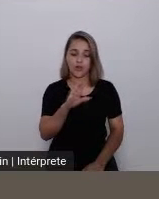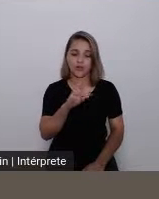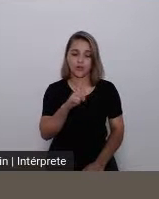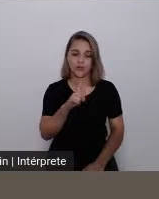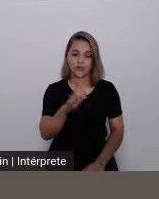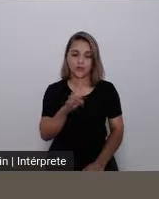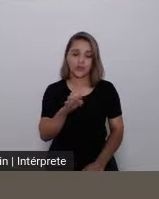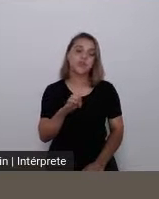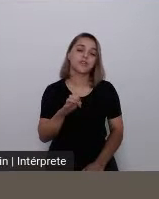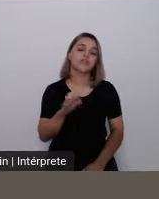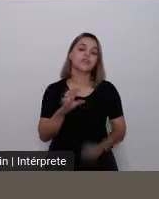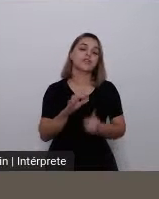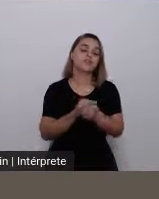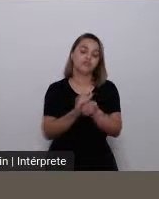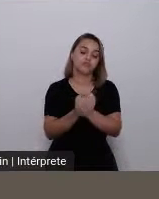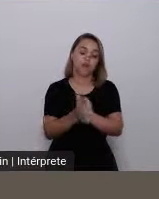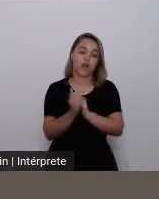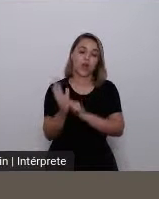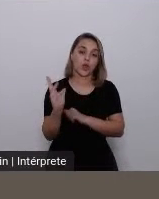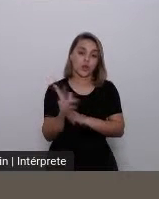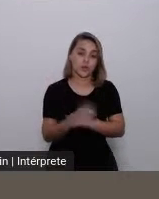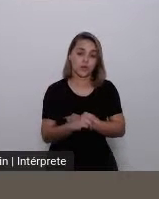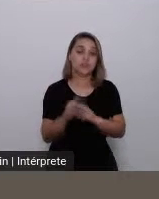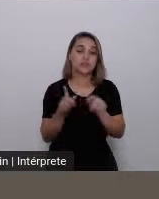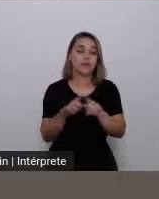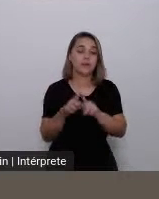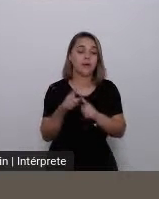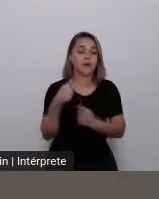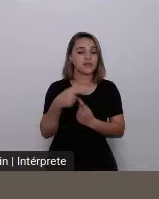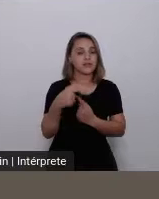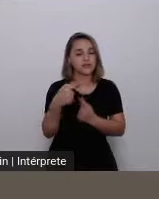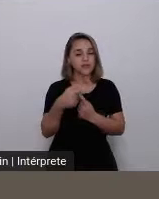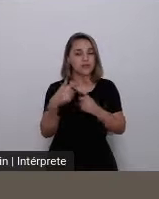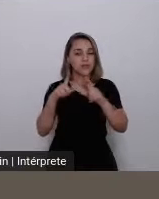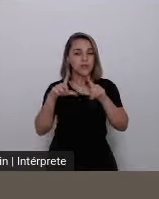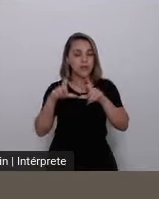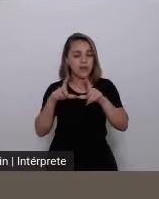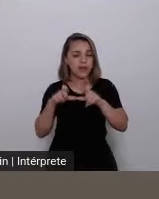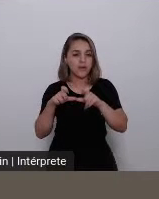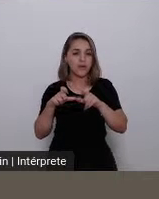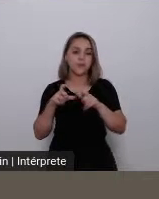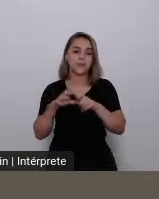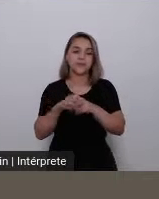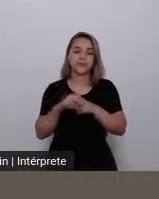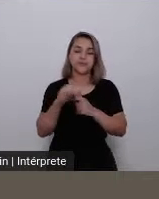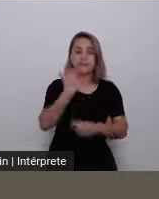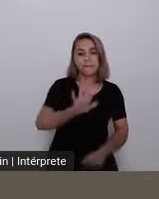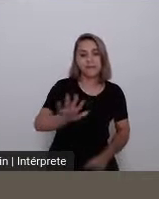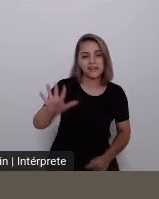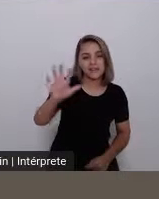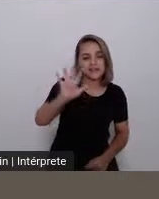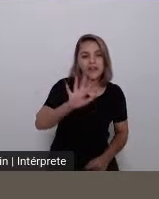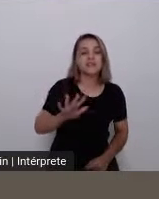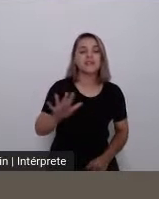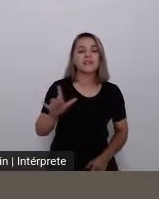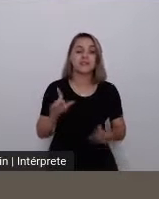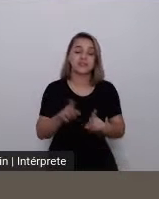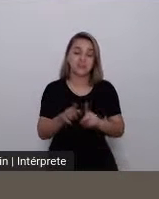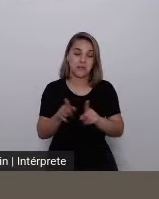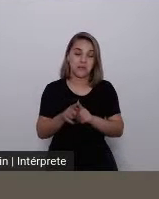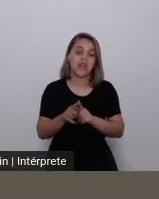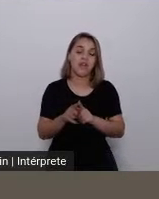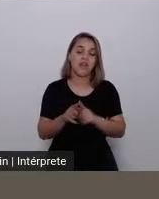os Esportes. E outros tipos de fotografias, fotografias de paisagem também eram divulgadas na